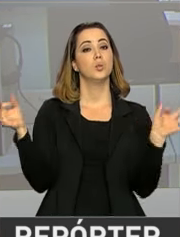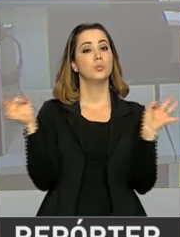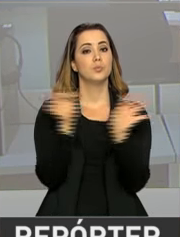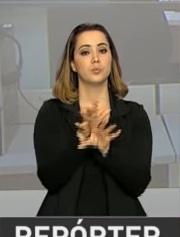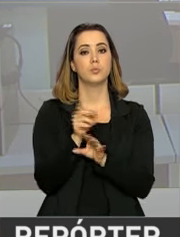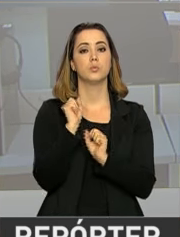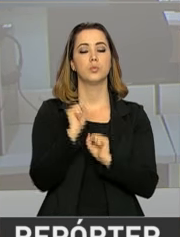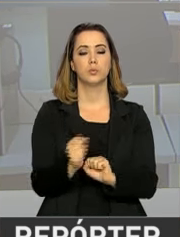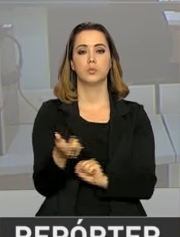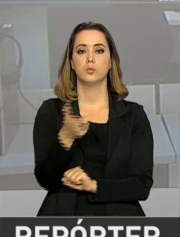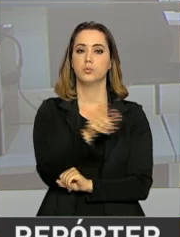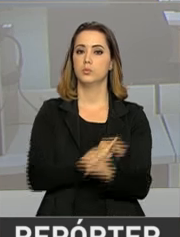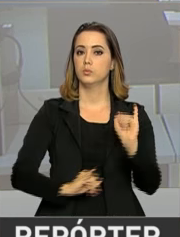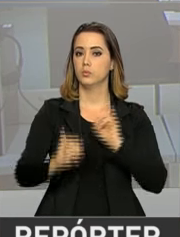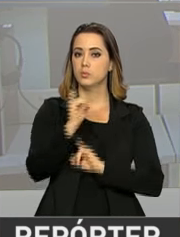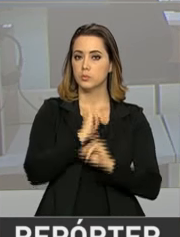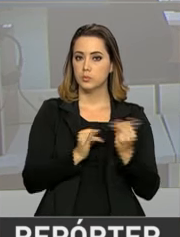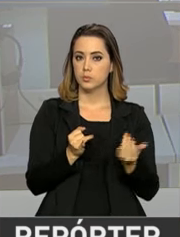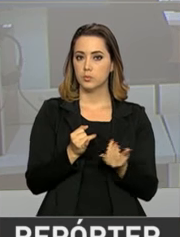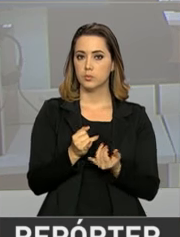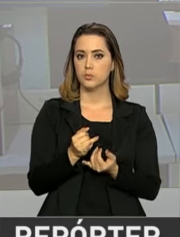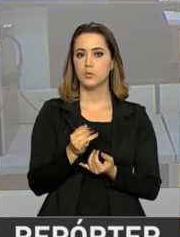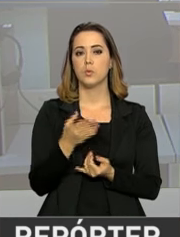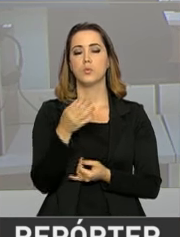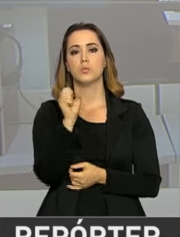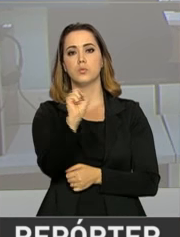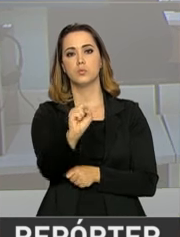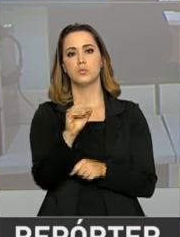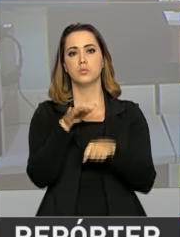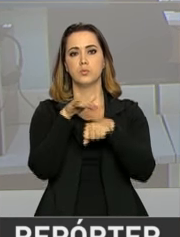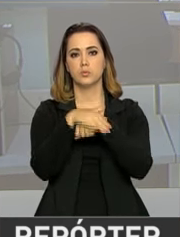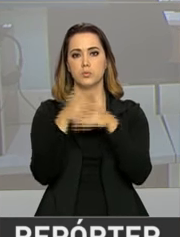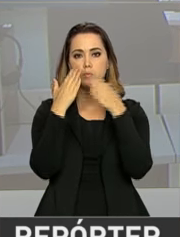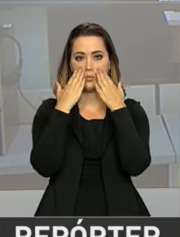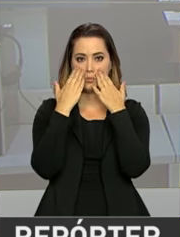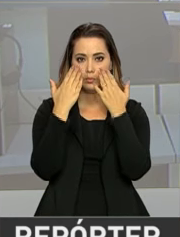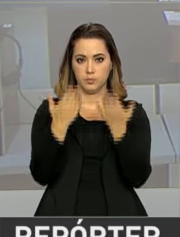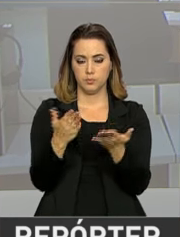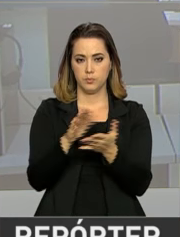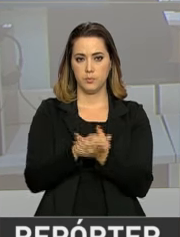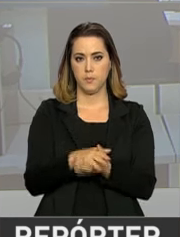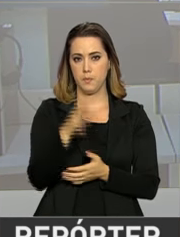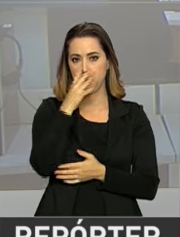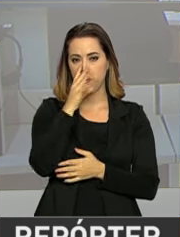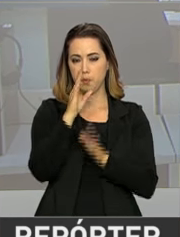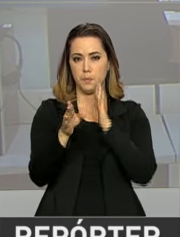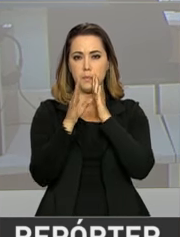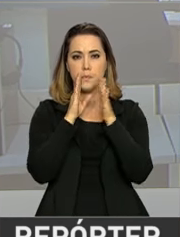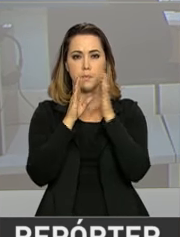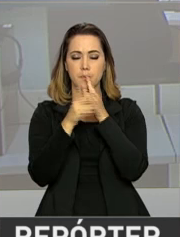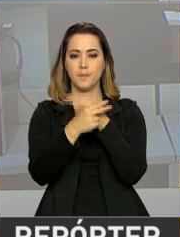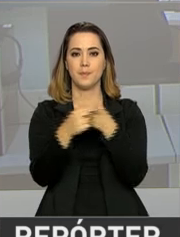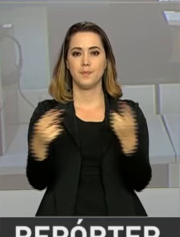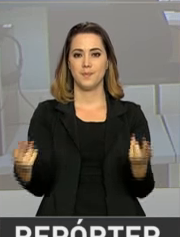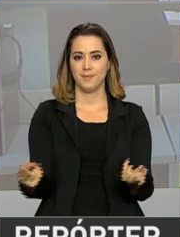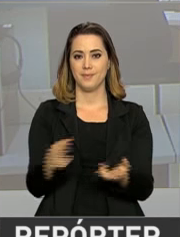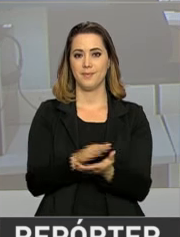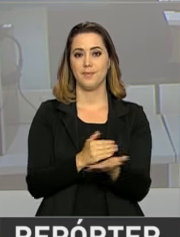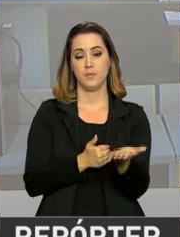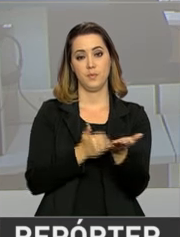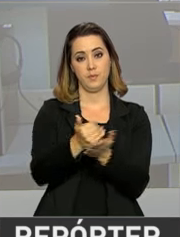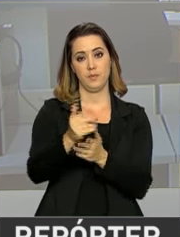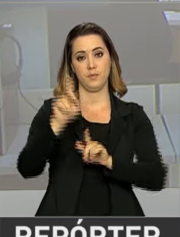aqui podemos voltar a qualquer momento com outras informações ou às 8 da noite na próxima edição acompanha as novidades também Pelas nossas redes